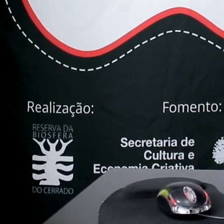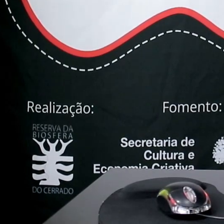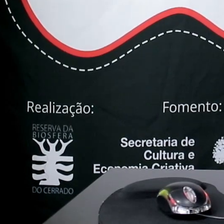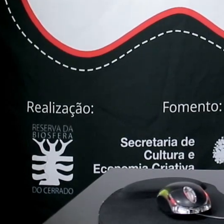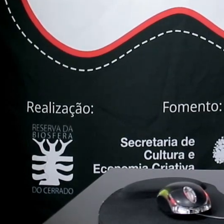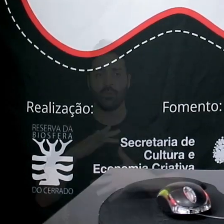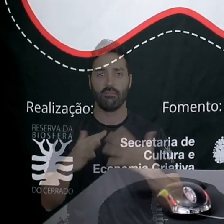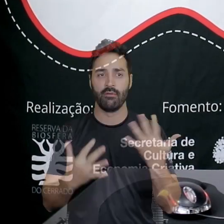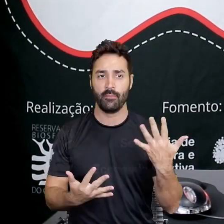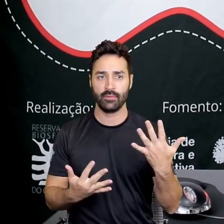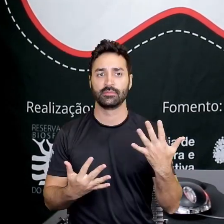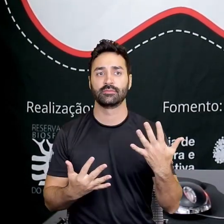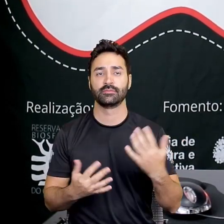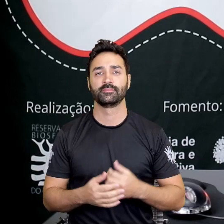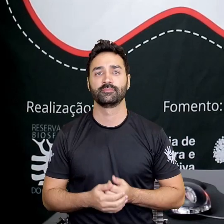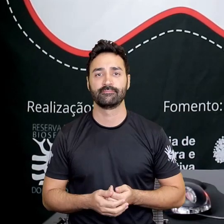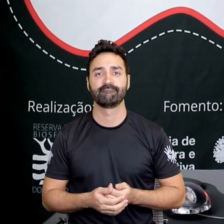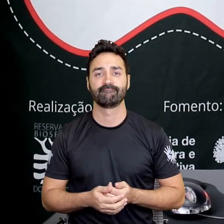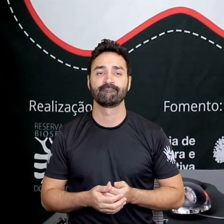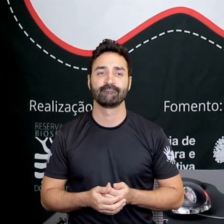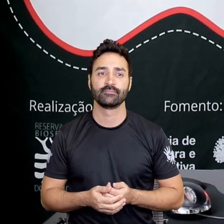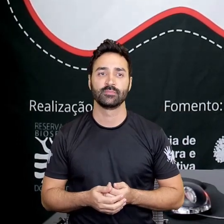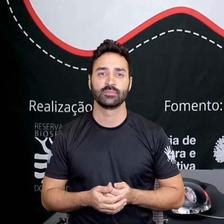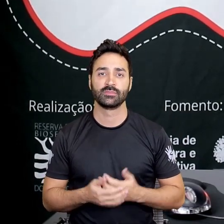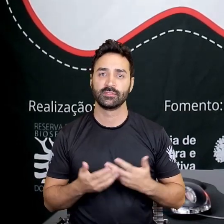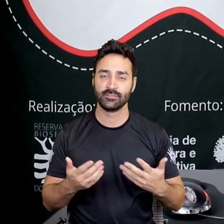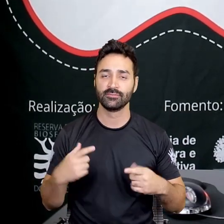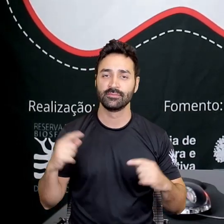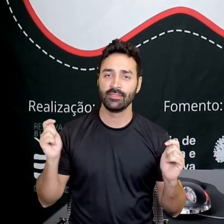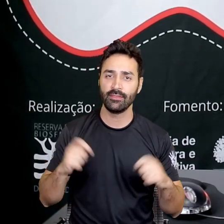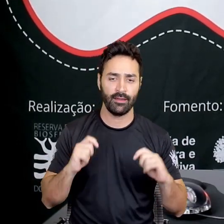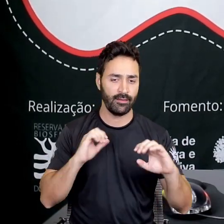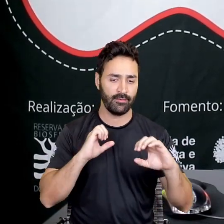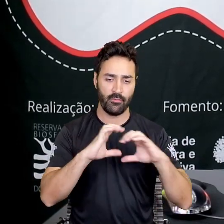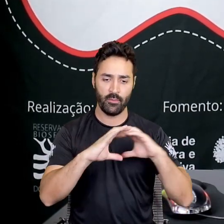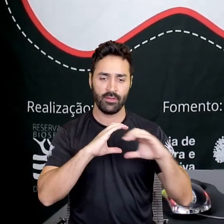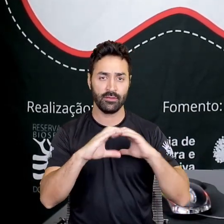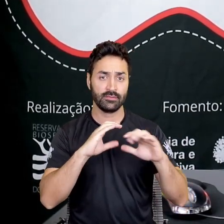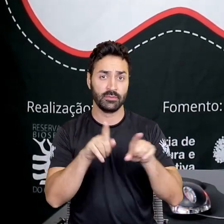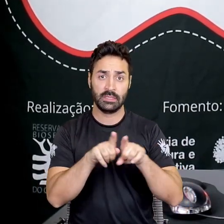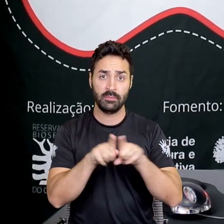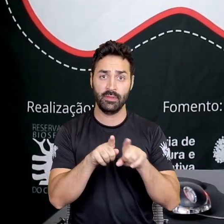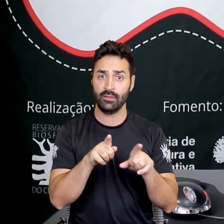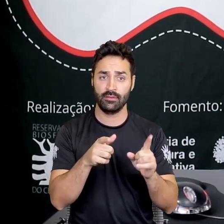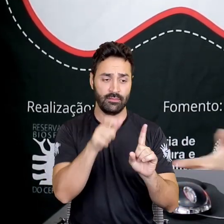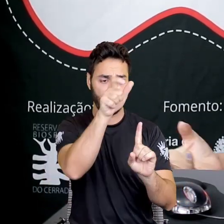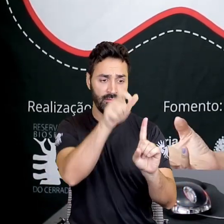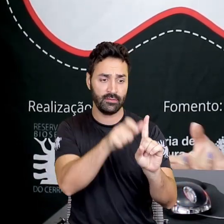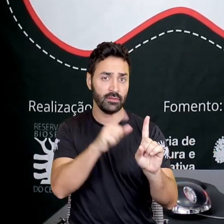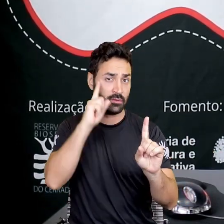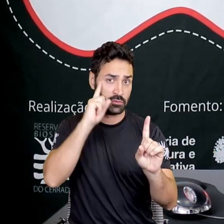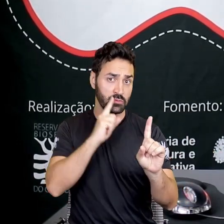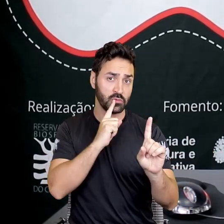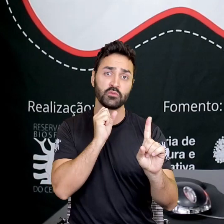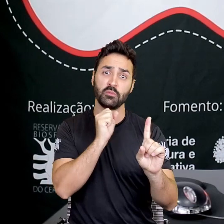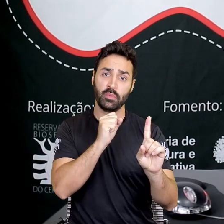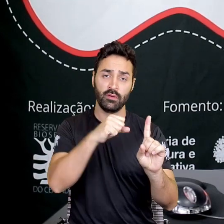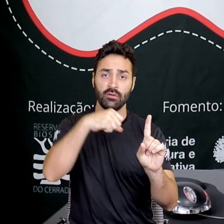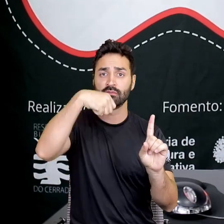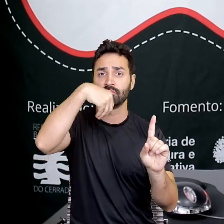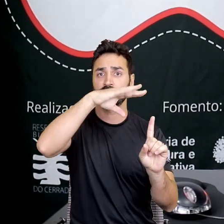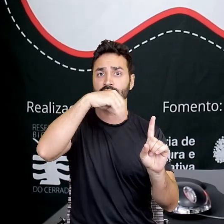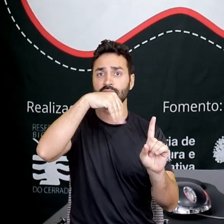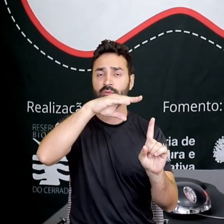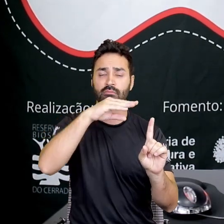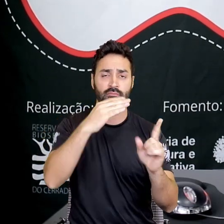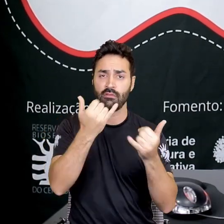uma outra língua, a gente vai ter comunicação da mesma forma. Uma pessoa surda, ela consegue receber informação e instrução